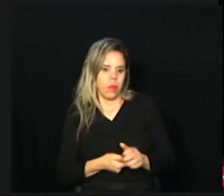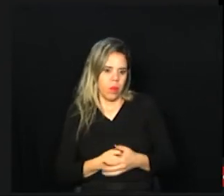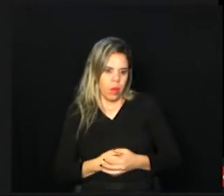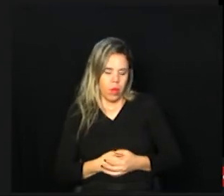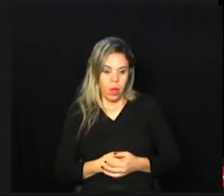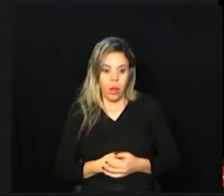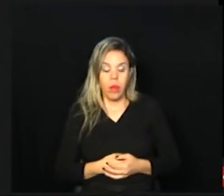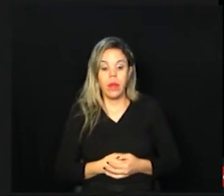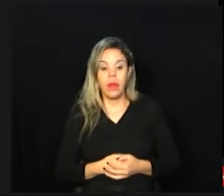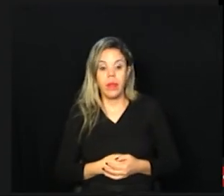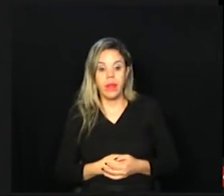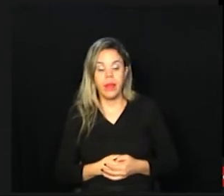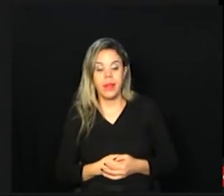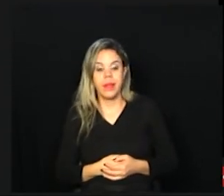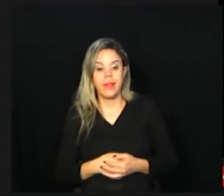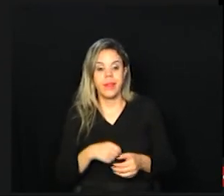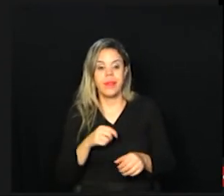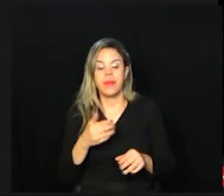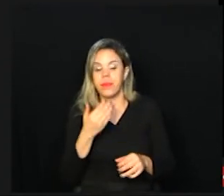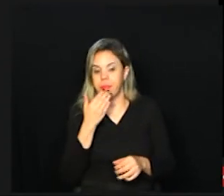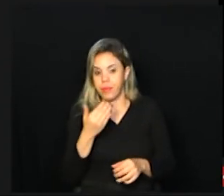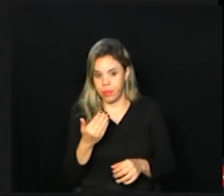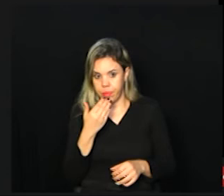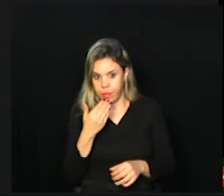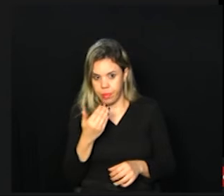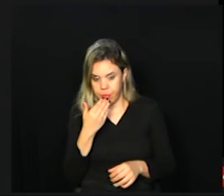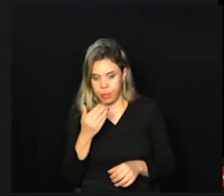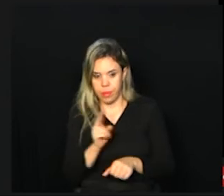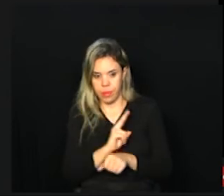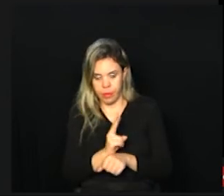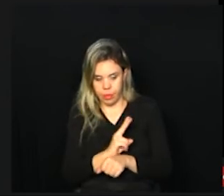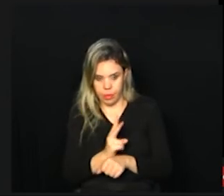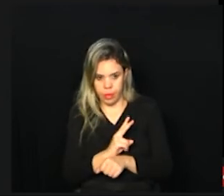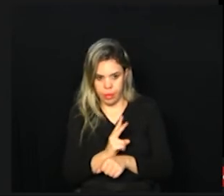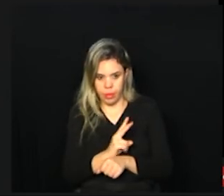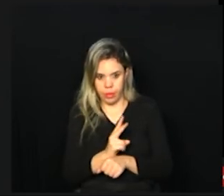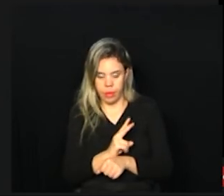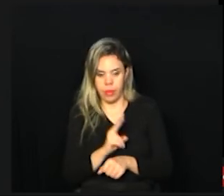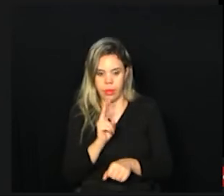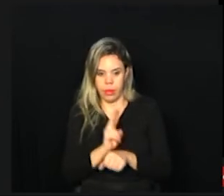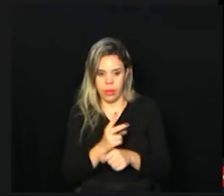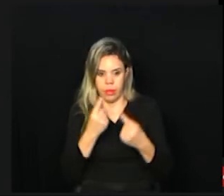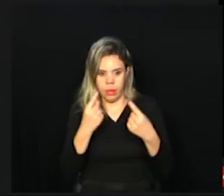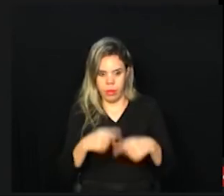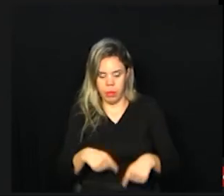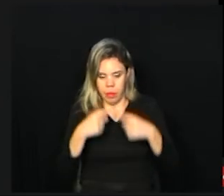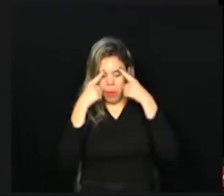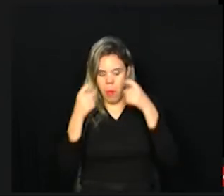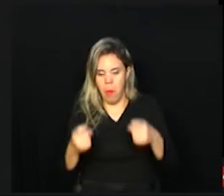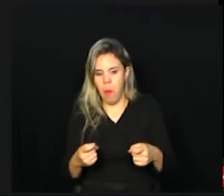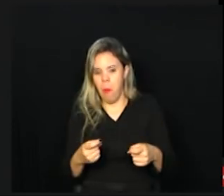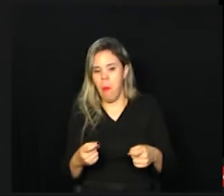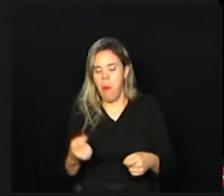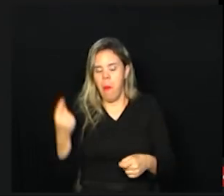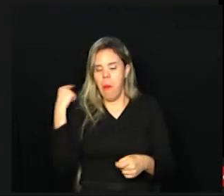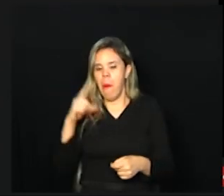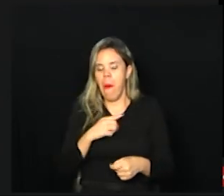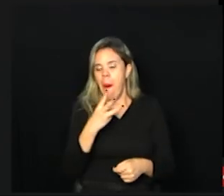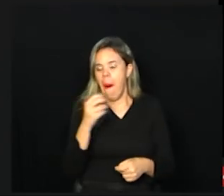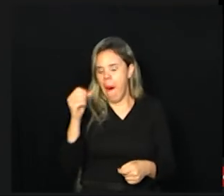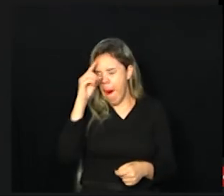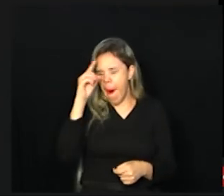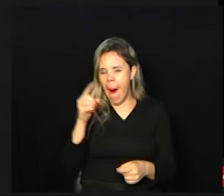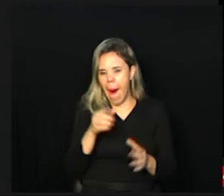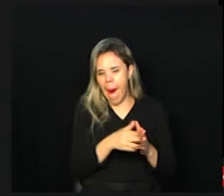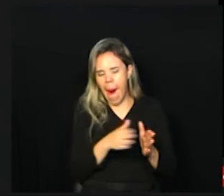a medida protetiva, antes ela tinha um período de 30 dias que você precisava fazer um novo pedido para renovar. Durante o período da